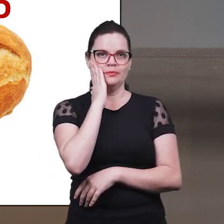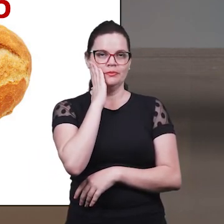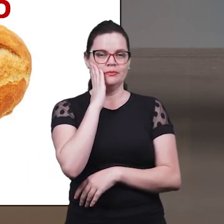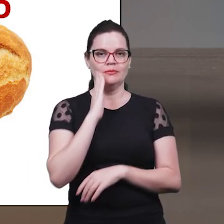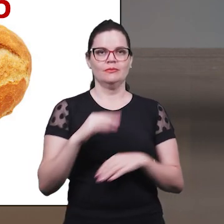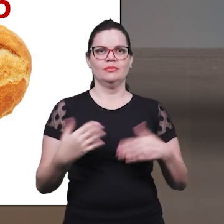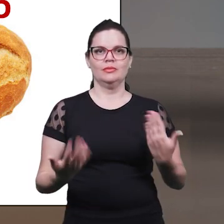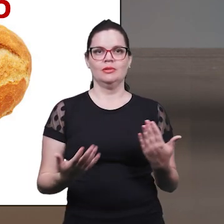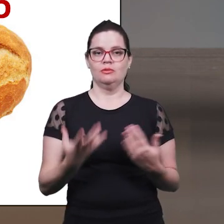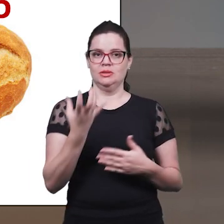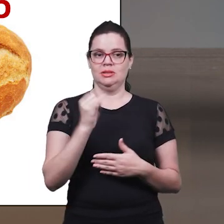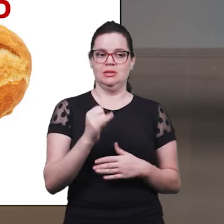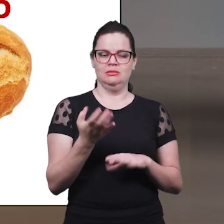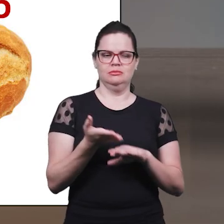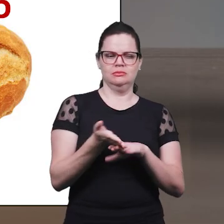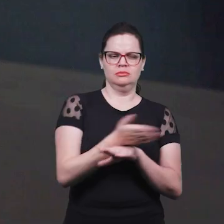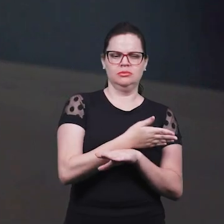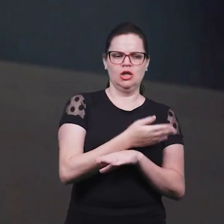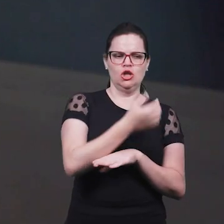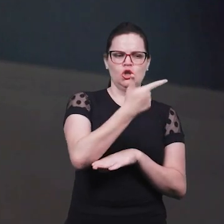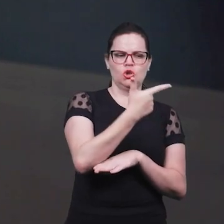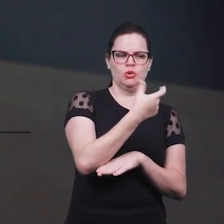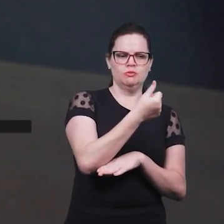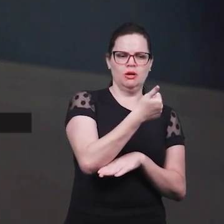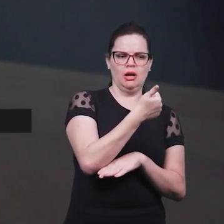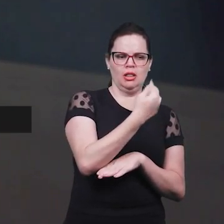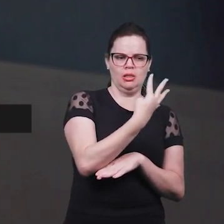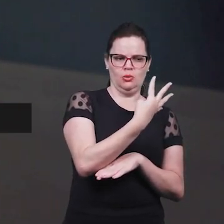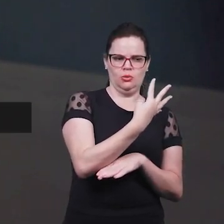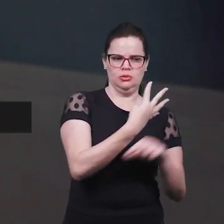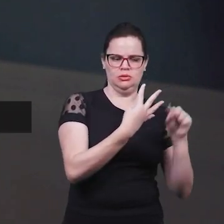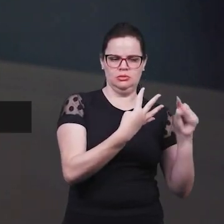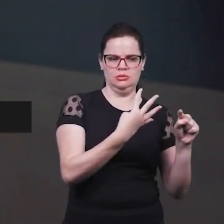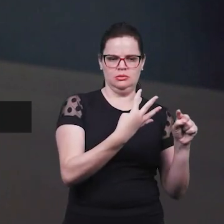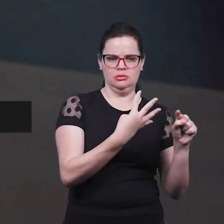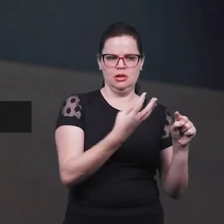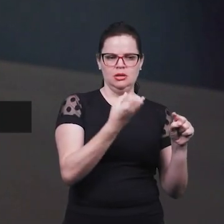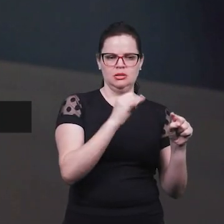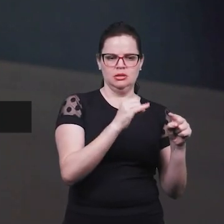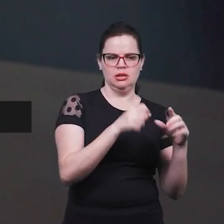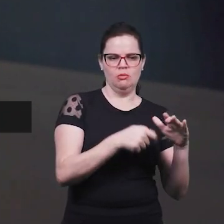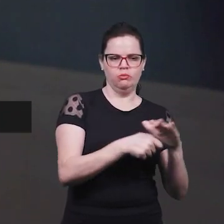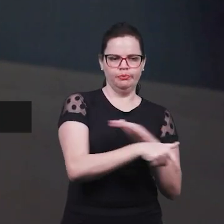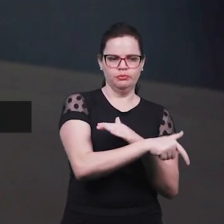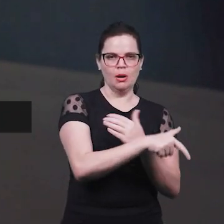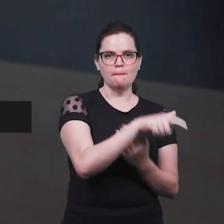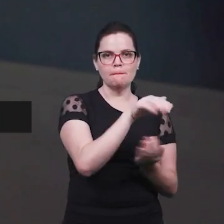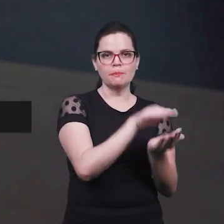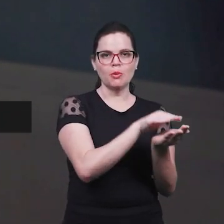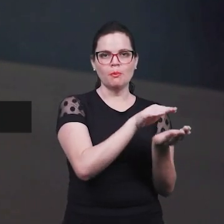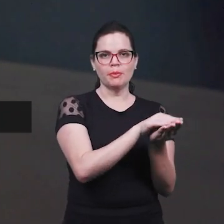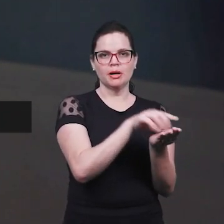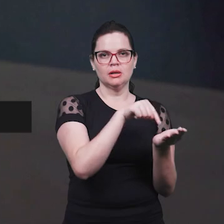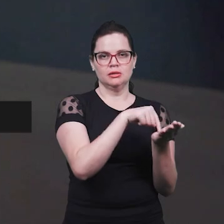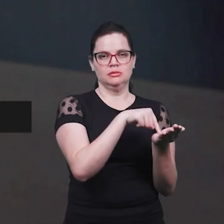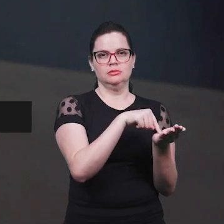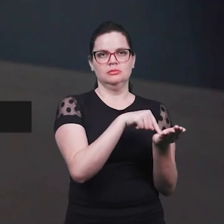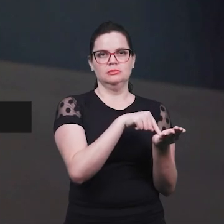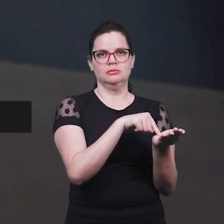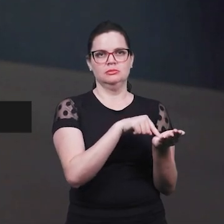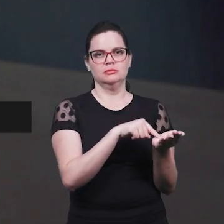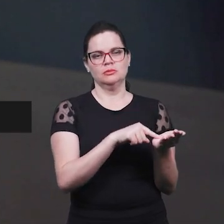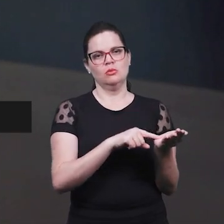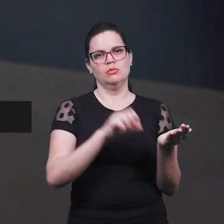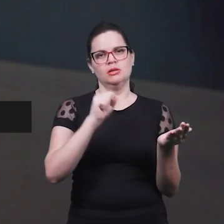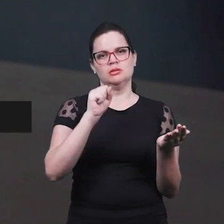eu tinha recurso lá, né, aplicado em poupança, que com a Selic